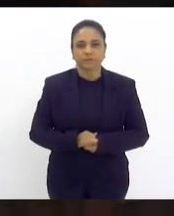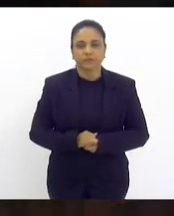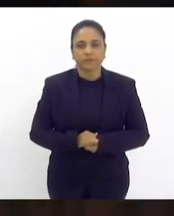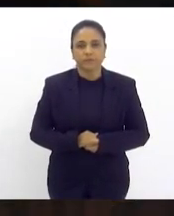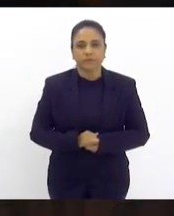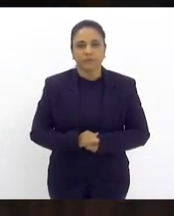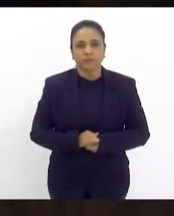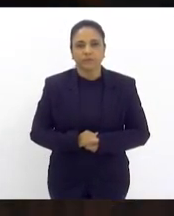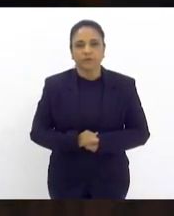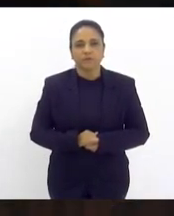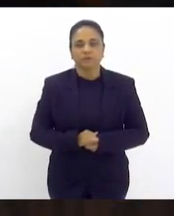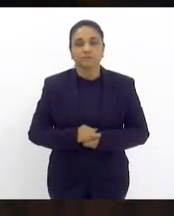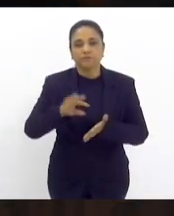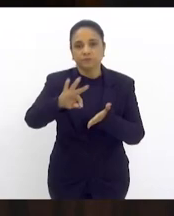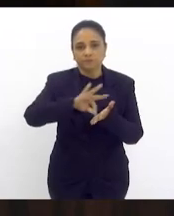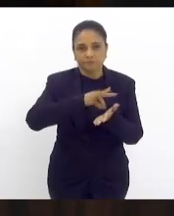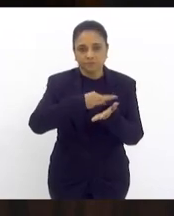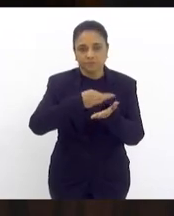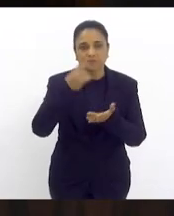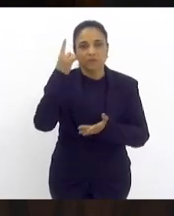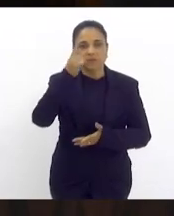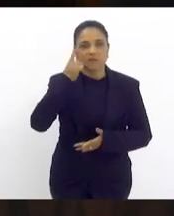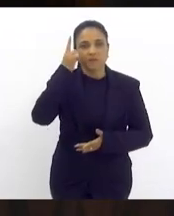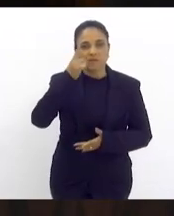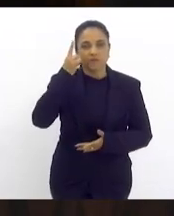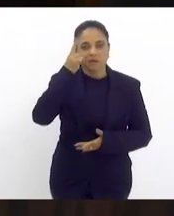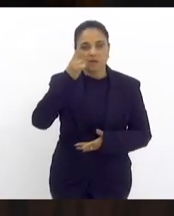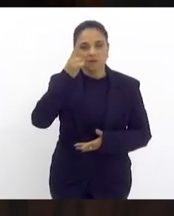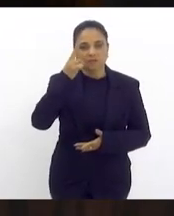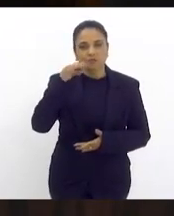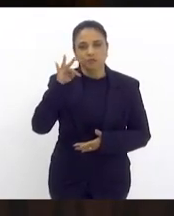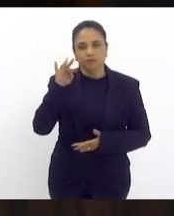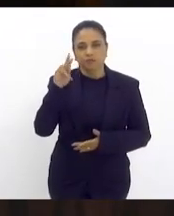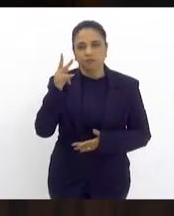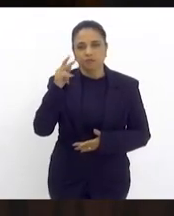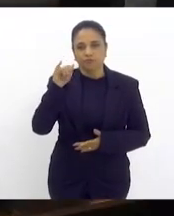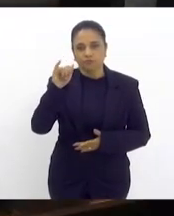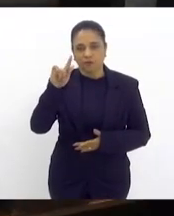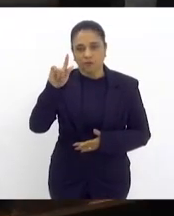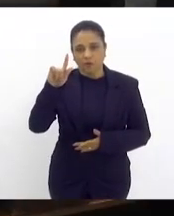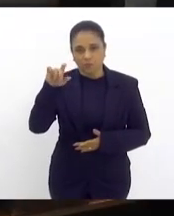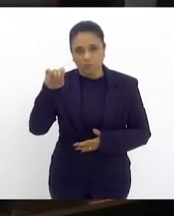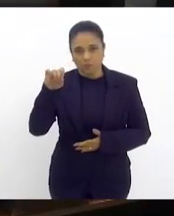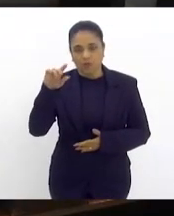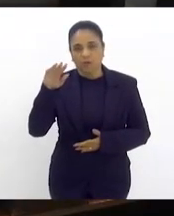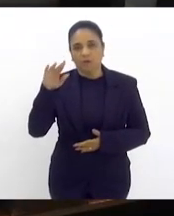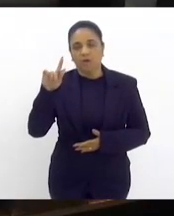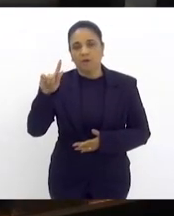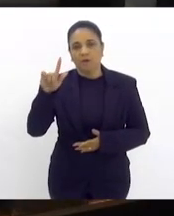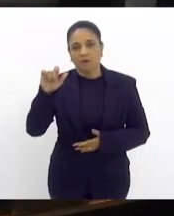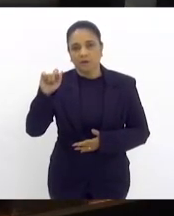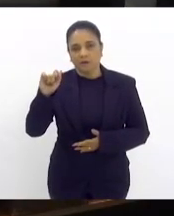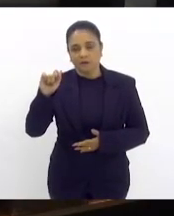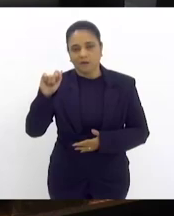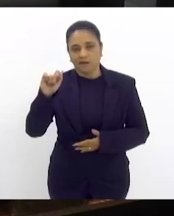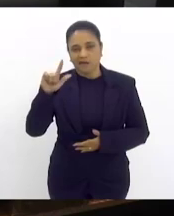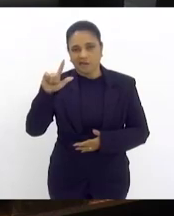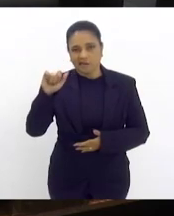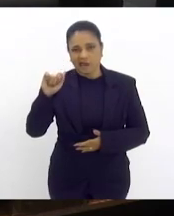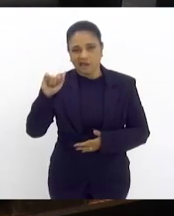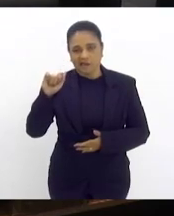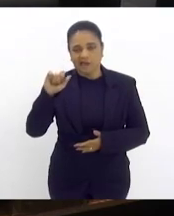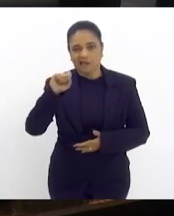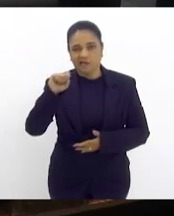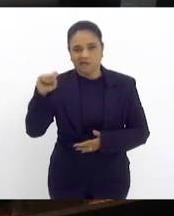morador escrito vamos lá abrir deputado Thiago Gagliasso vossa excelência dispõe de 10 minutos